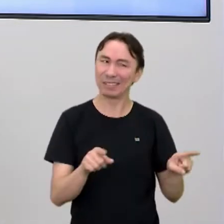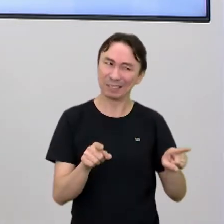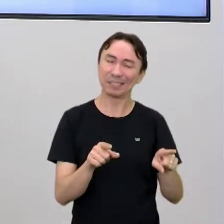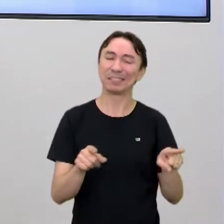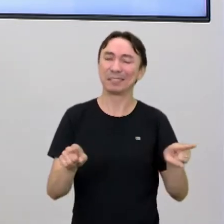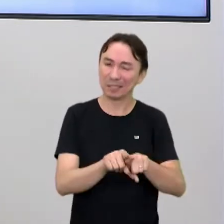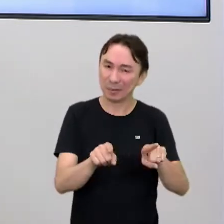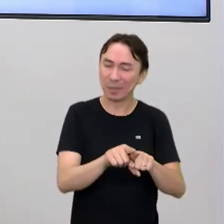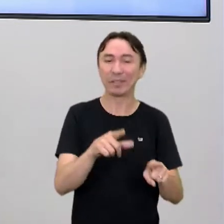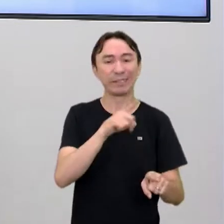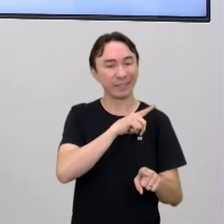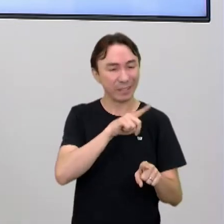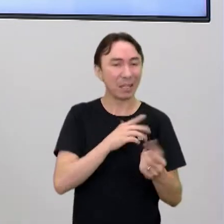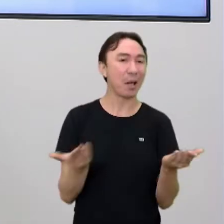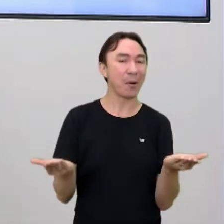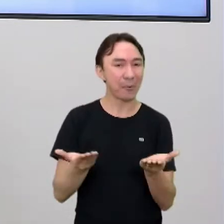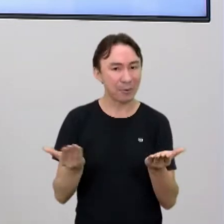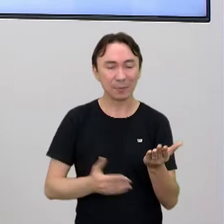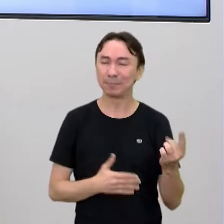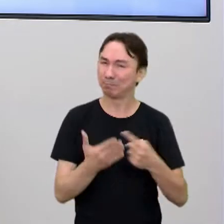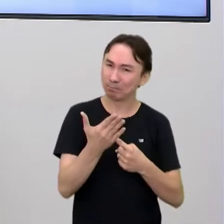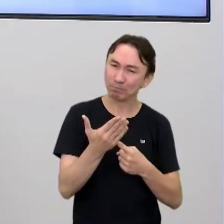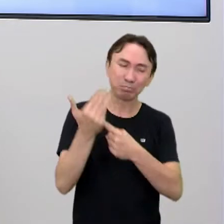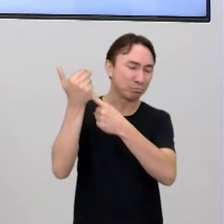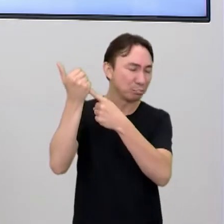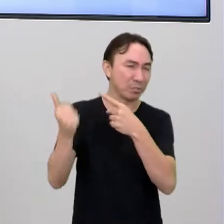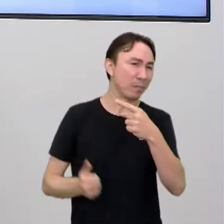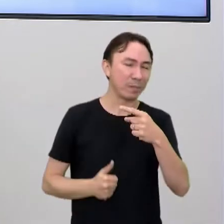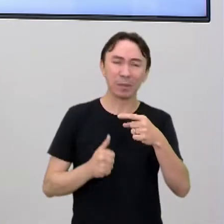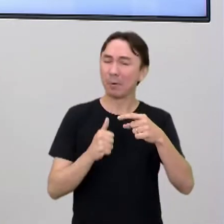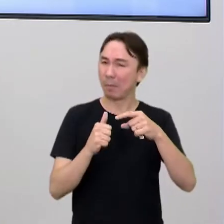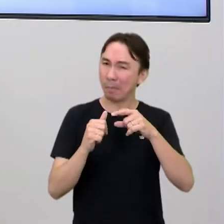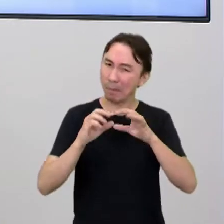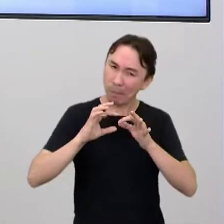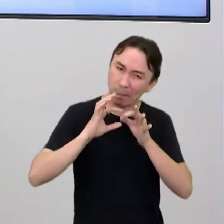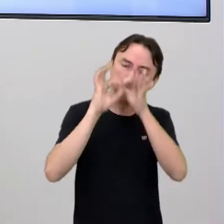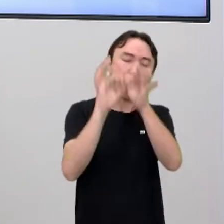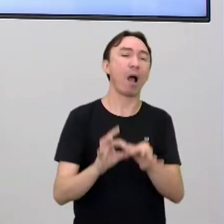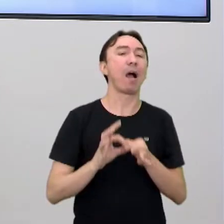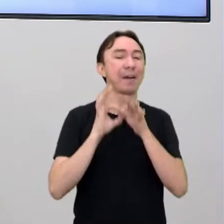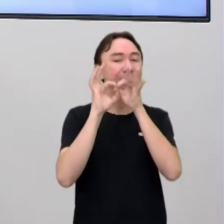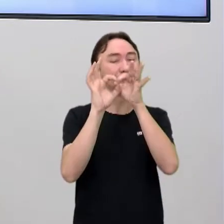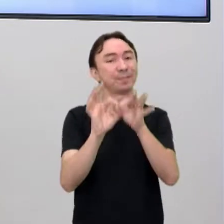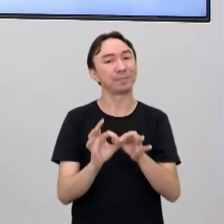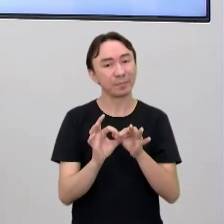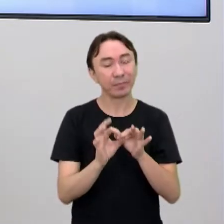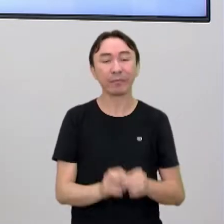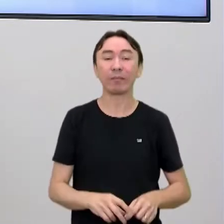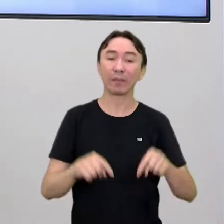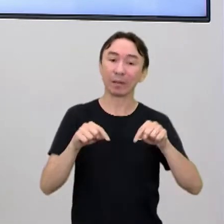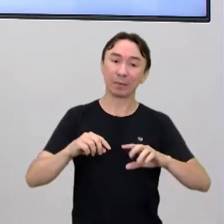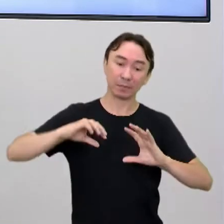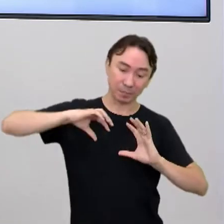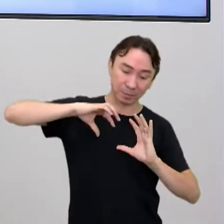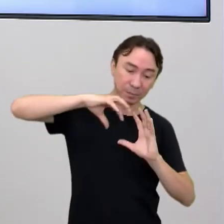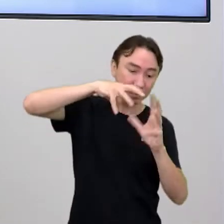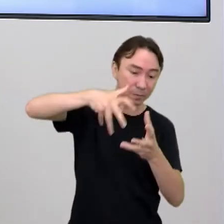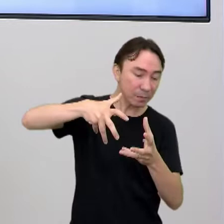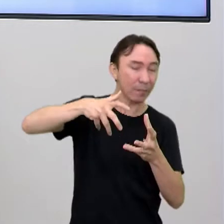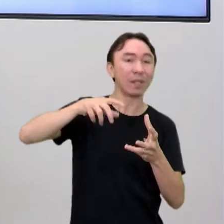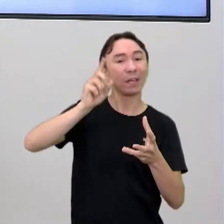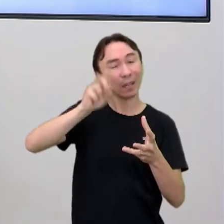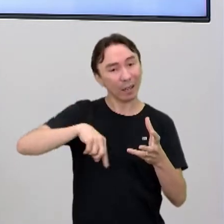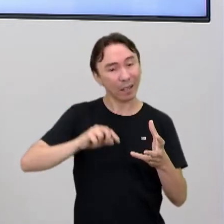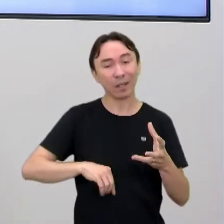marcado por essa noção que a gente tem que o planeta é uma verdadeira aldeia global em que